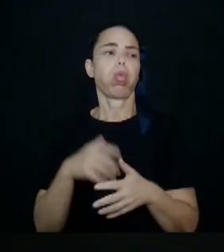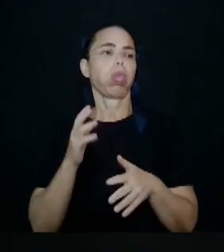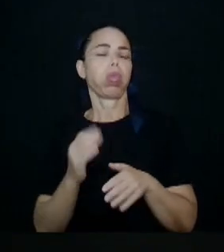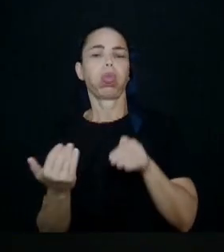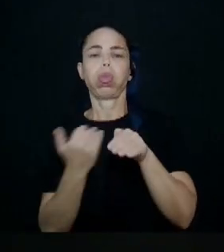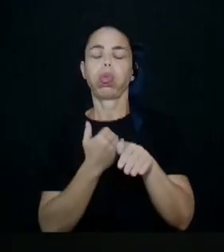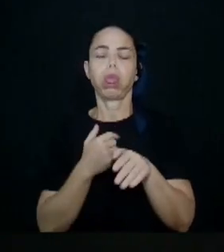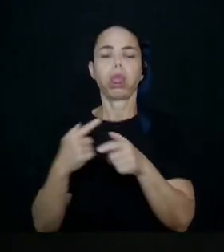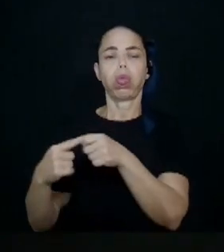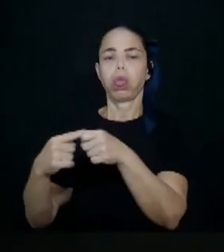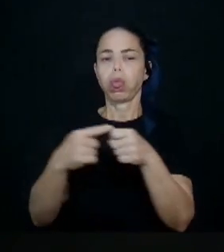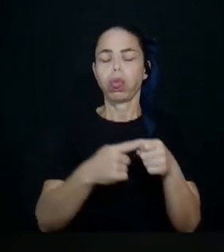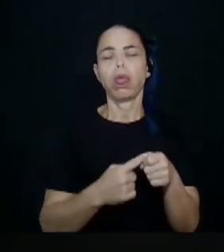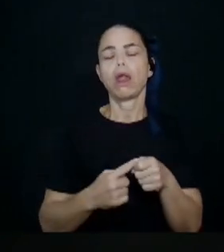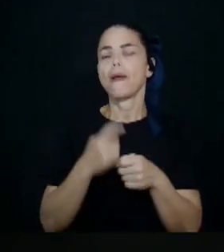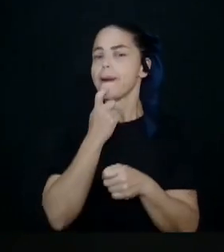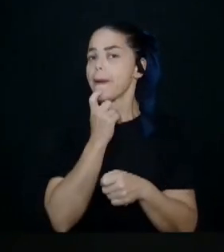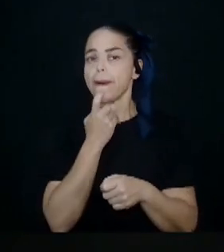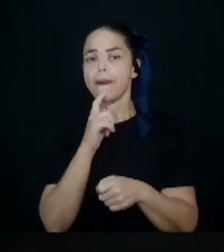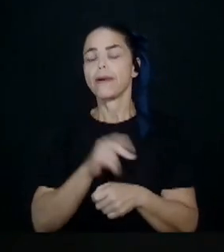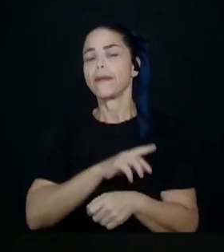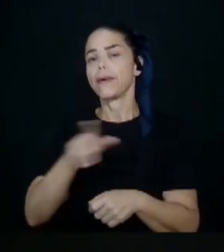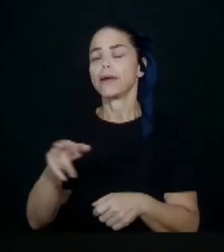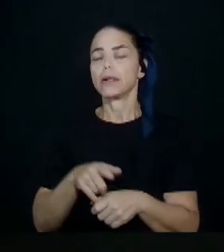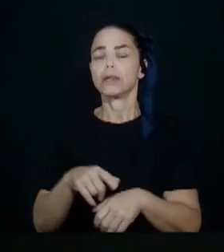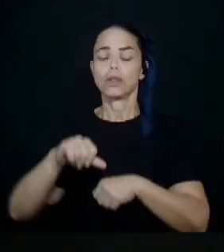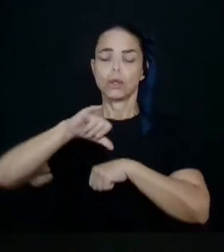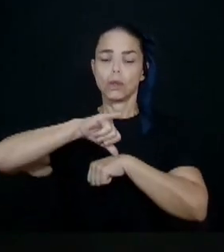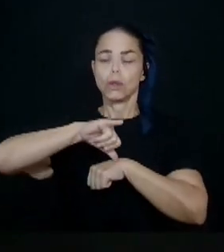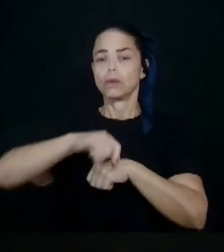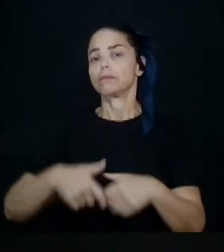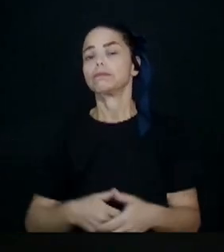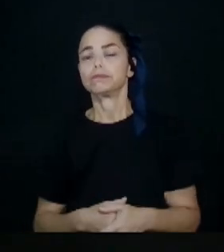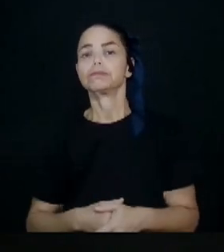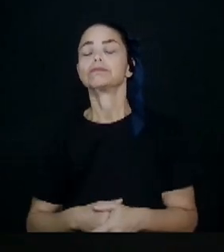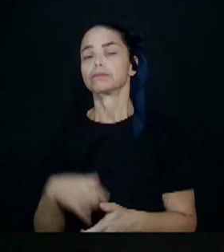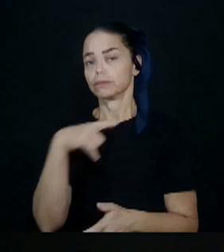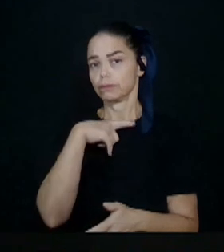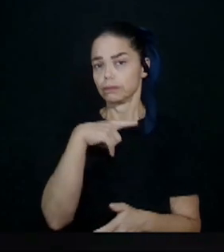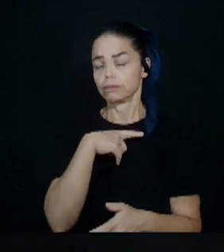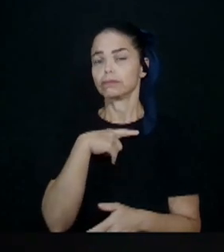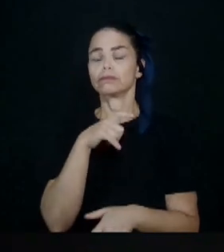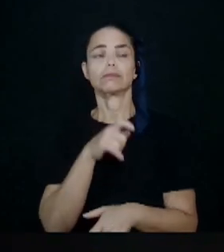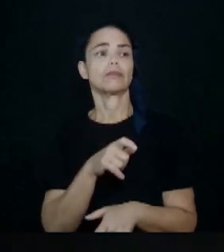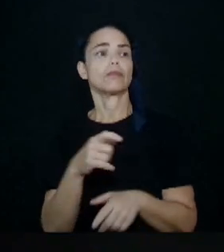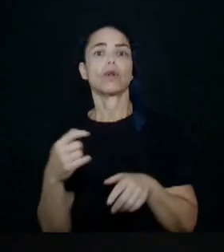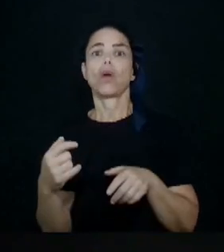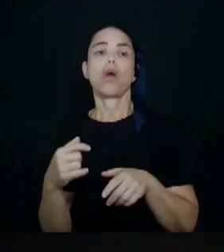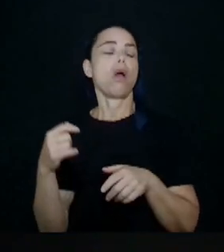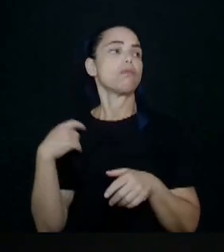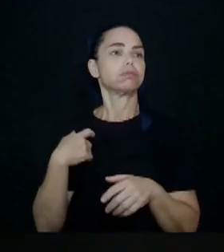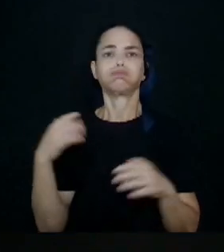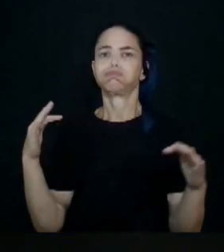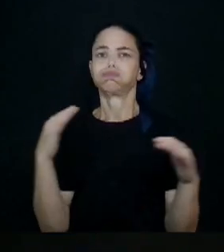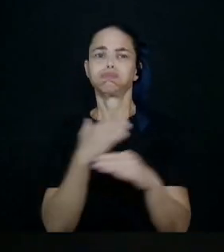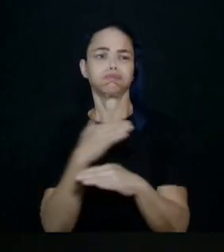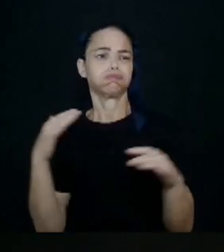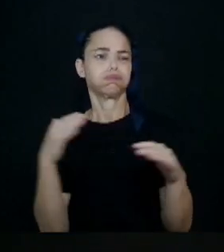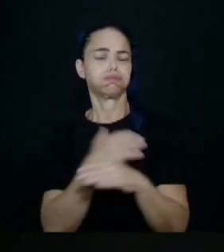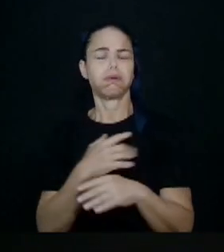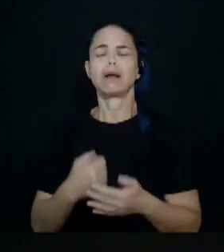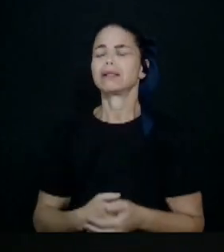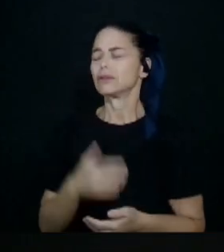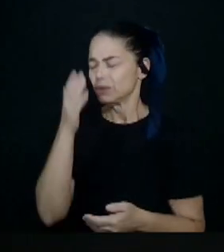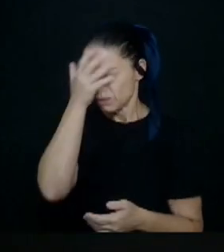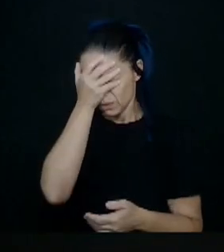cidades, aqui em Campinas não é diferente, é uma metrópole, né, e tem gente por tudo quanto é lado, se você for em horário de pico, meu Deus